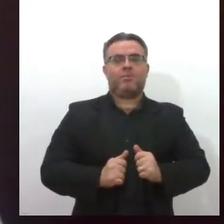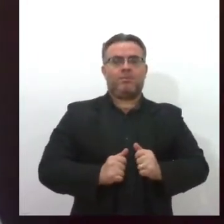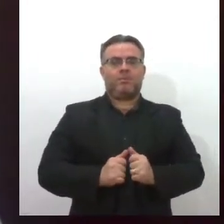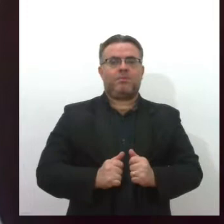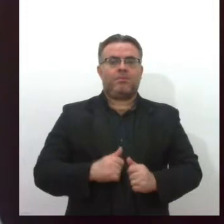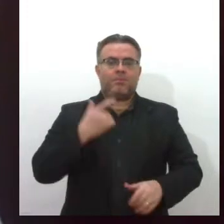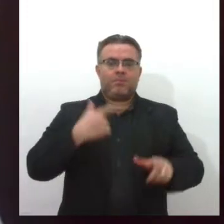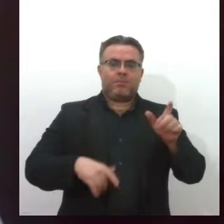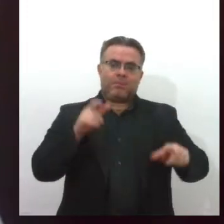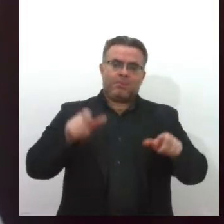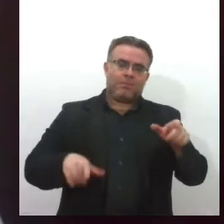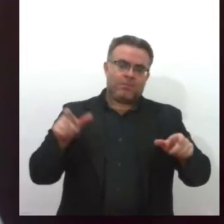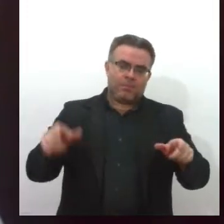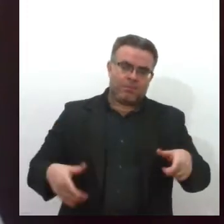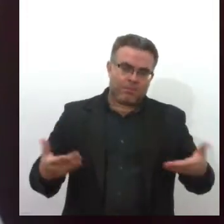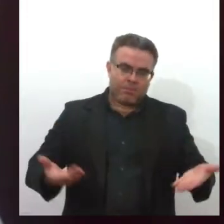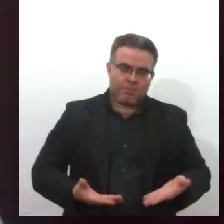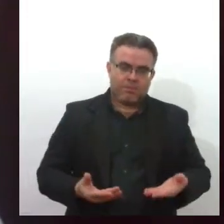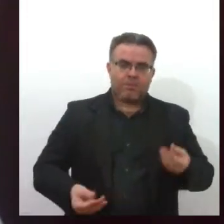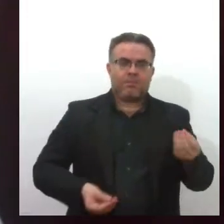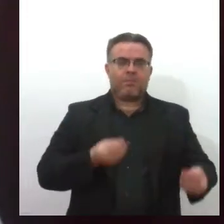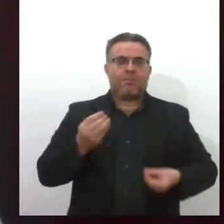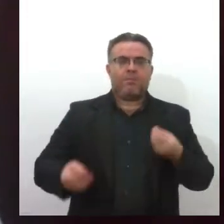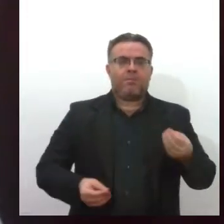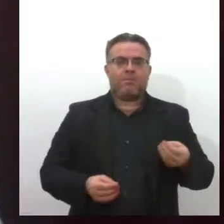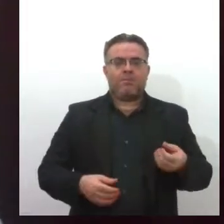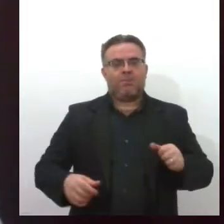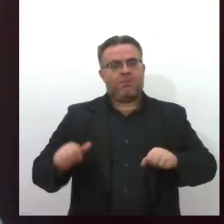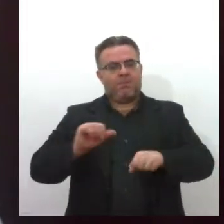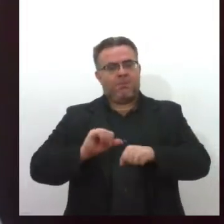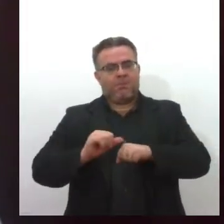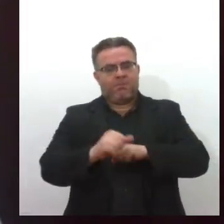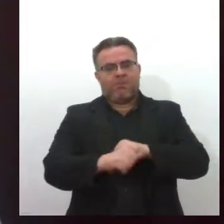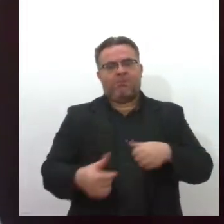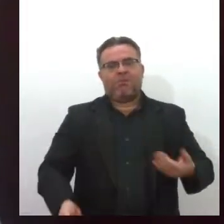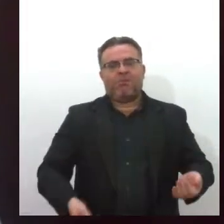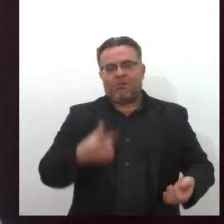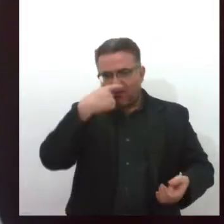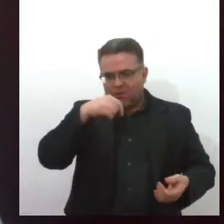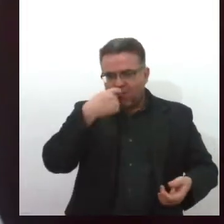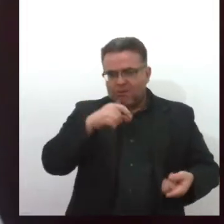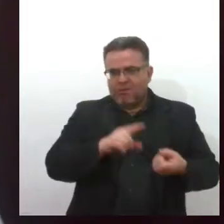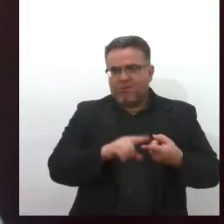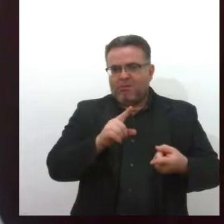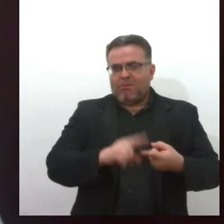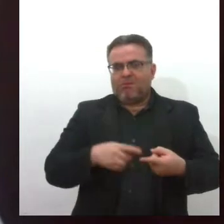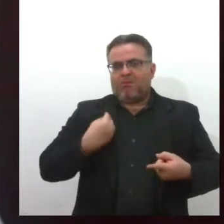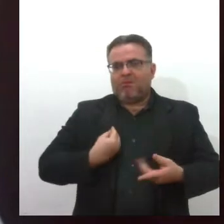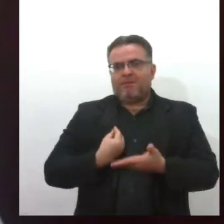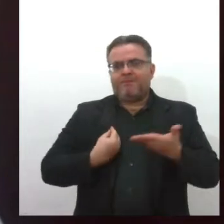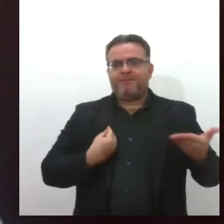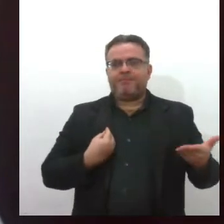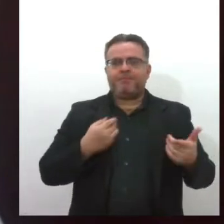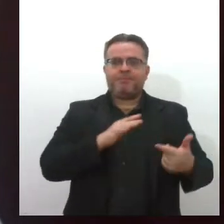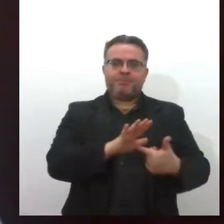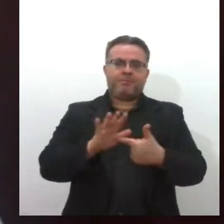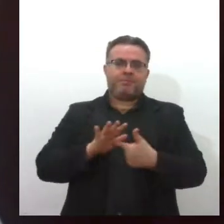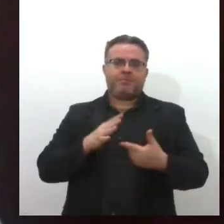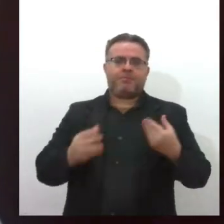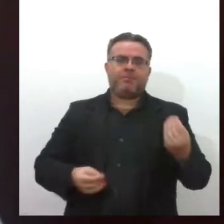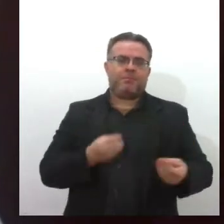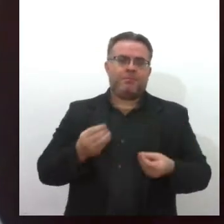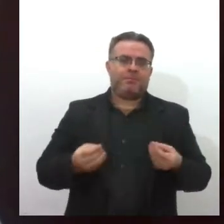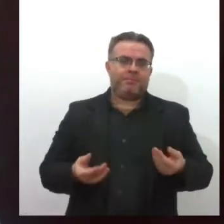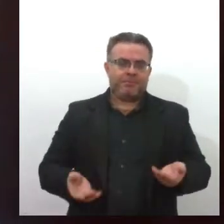coronavírus, mas agora também do vírus da influenza, o vírus da gripe, né, que está aí se mostrando com toda a